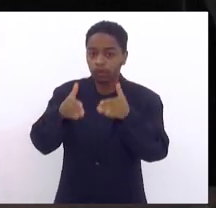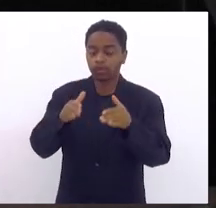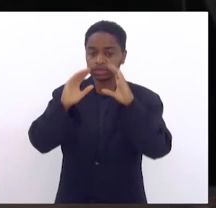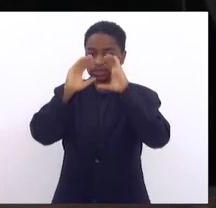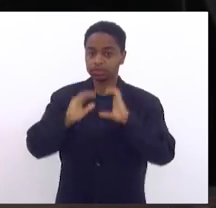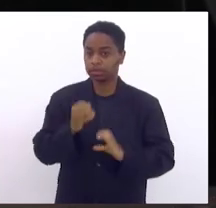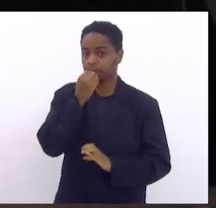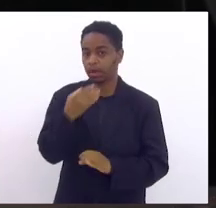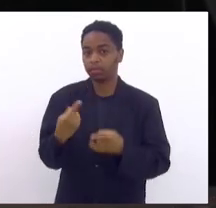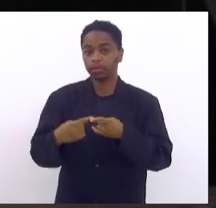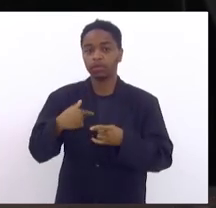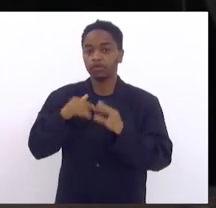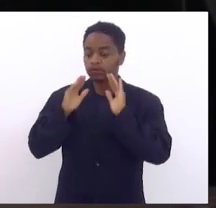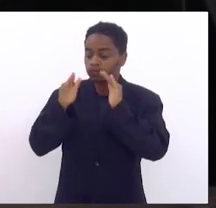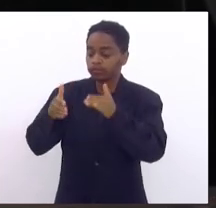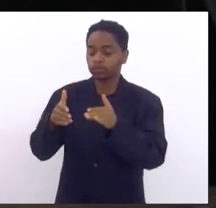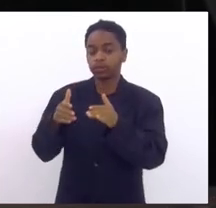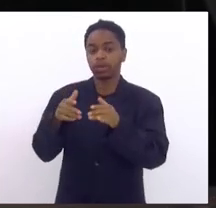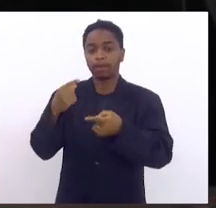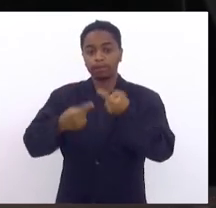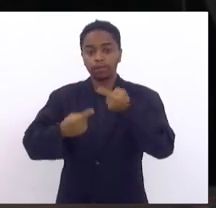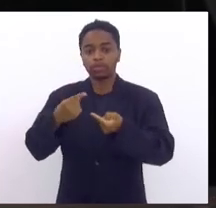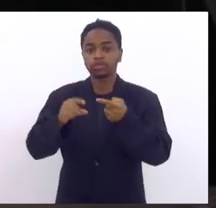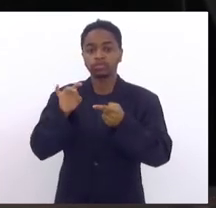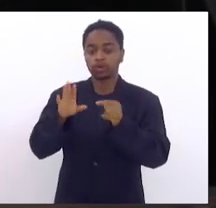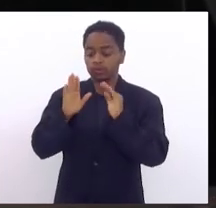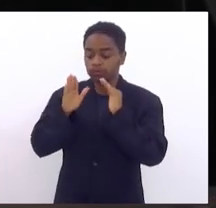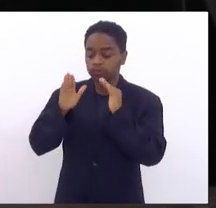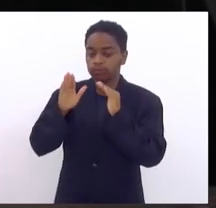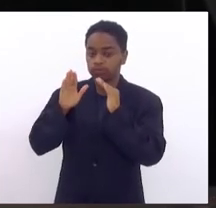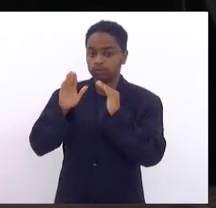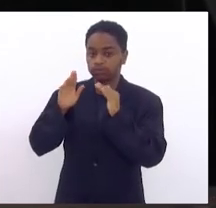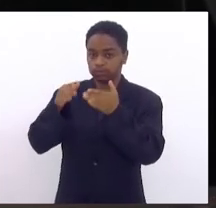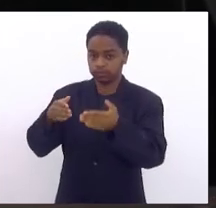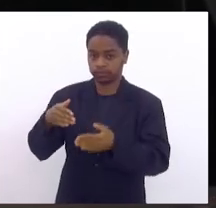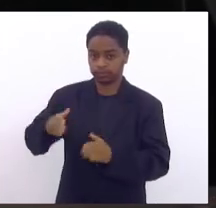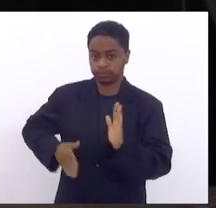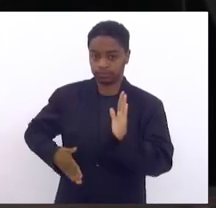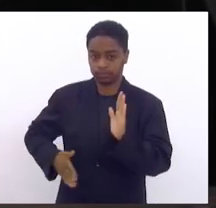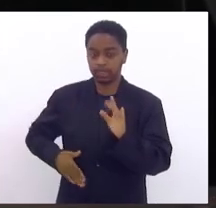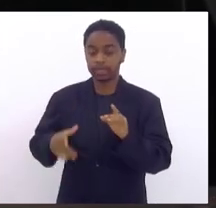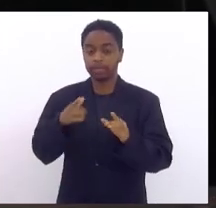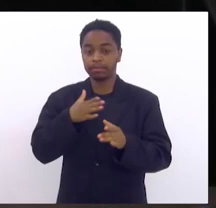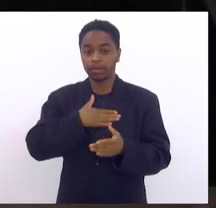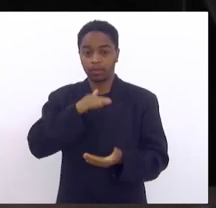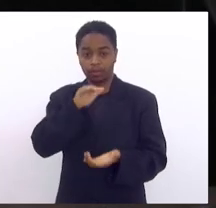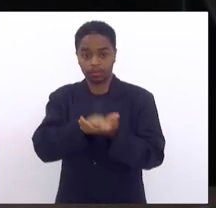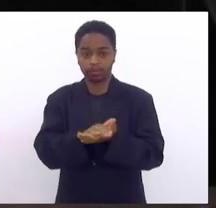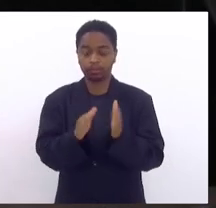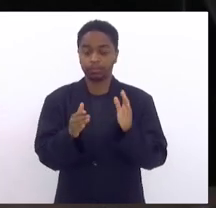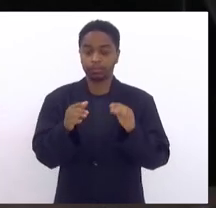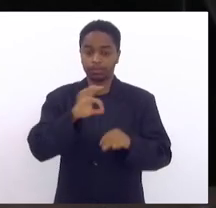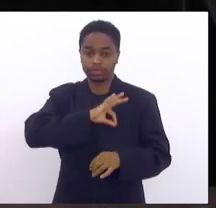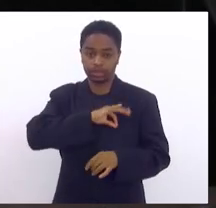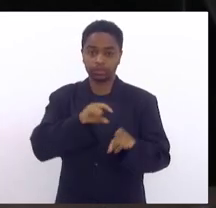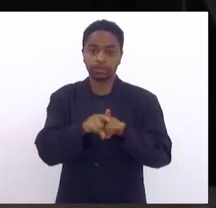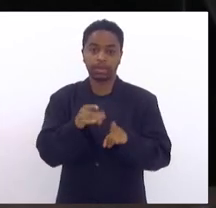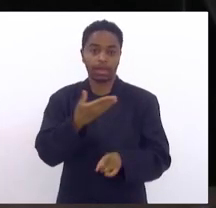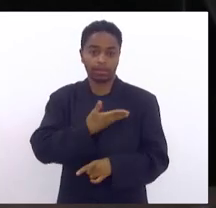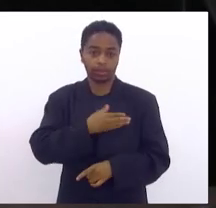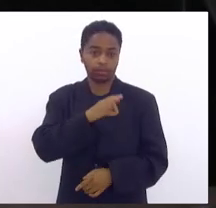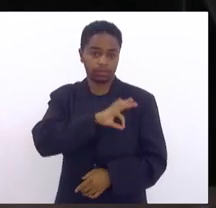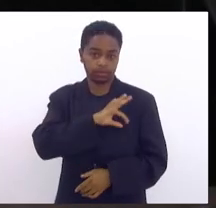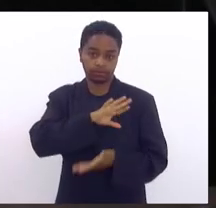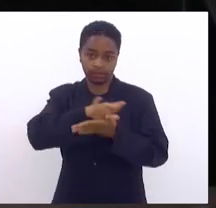para vagabundo. Então, eu, como esposa de policial, rodeada de amigos policiais, ainda tenho um